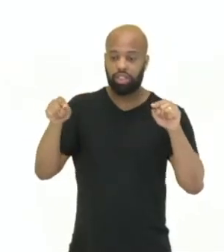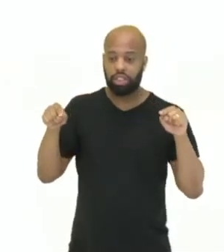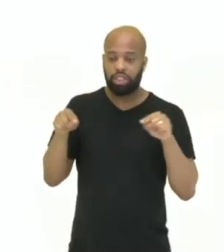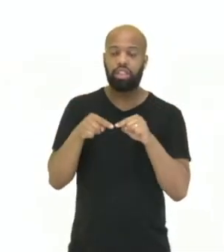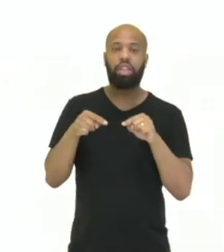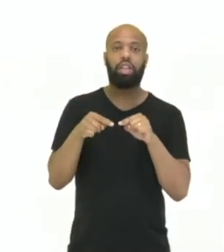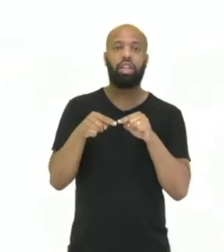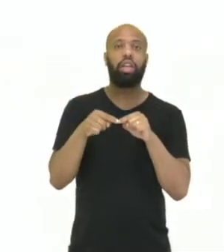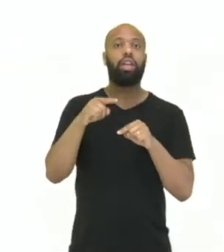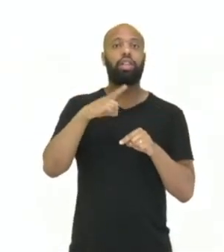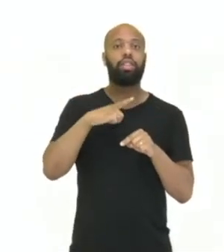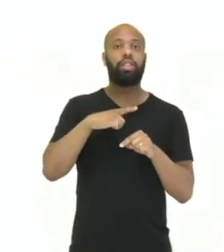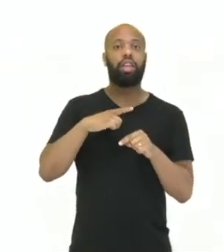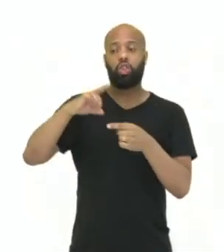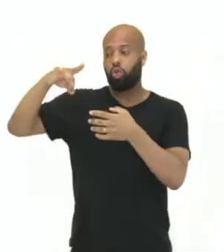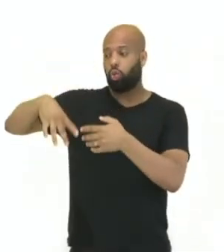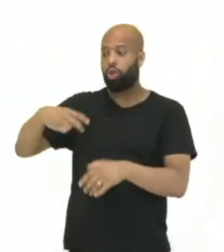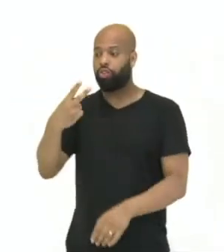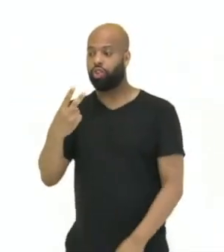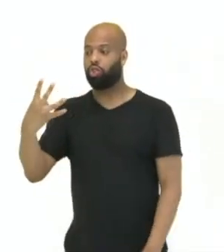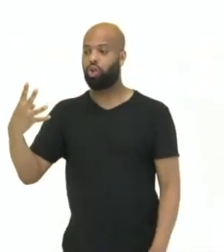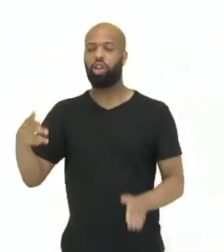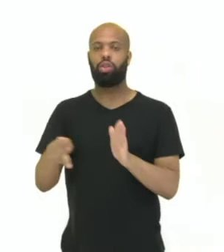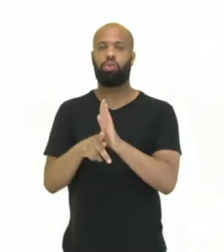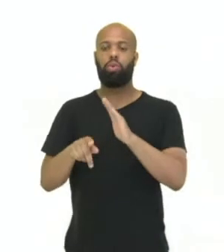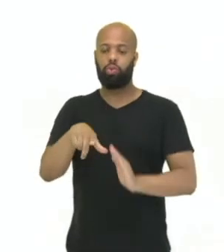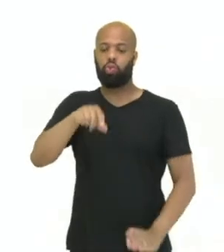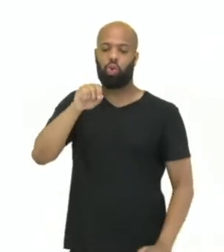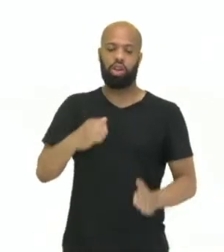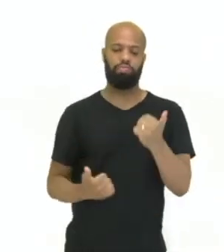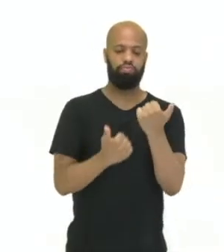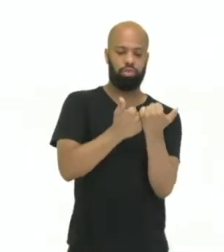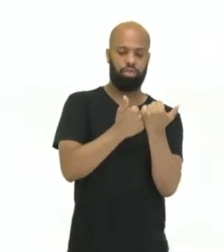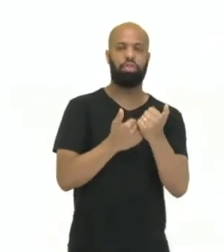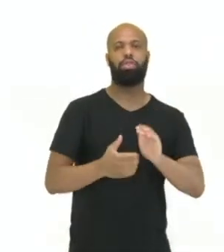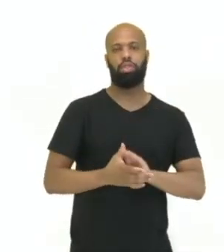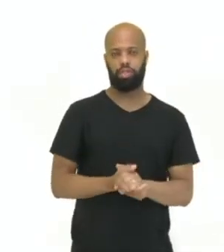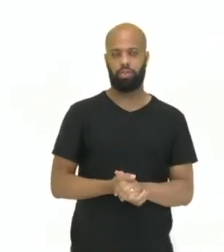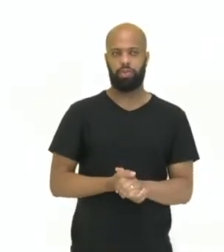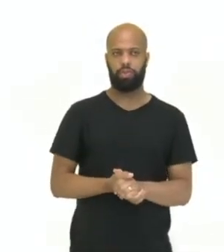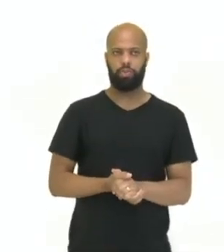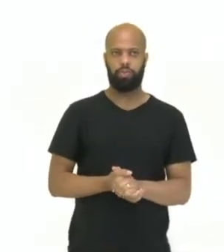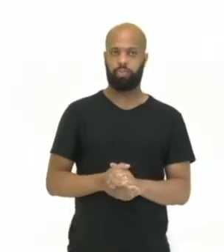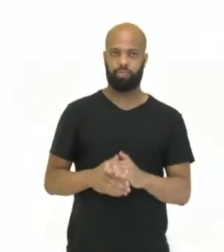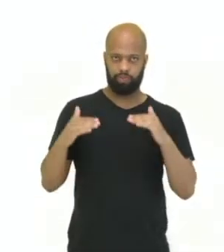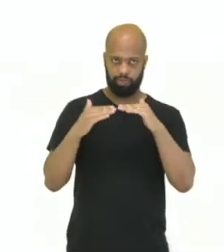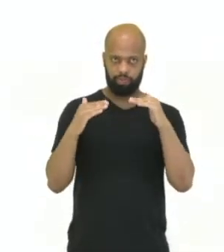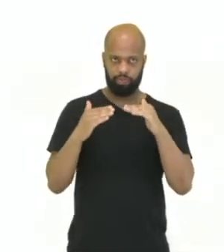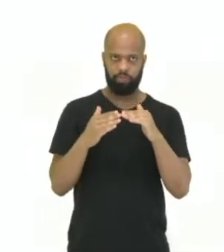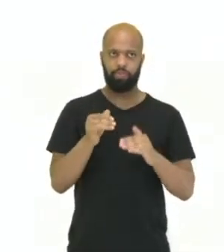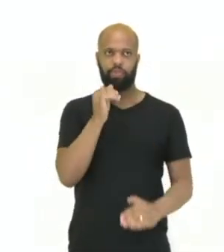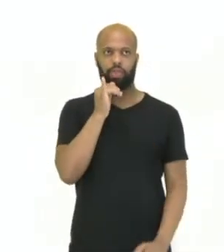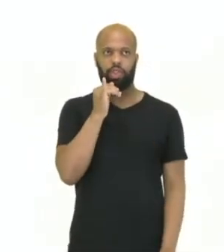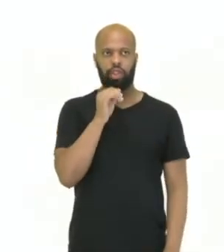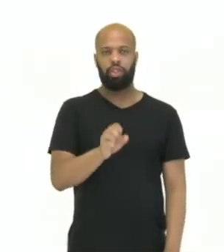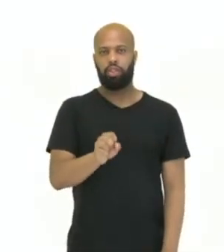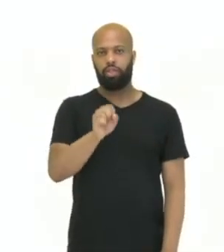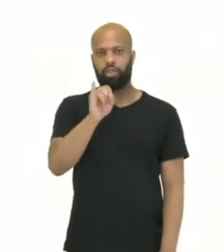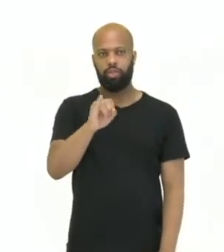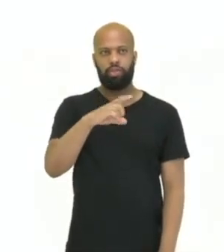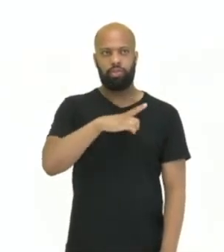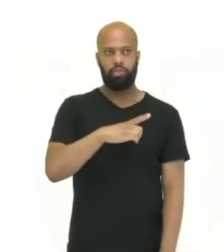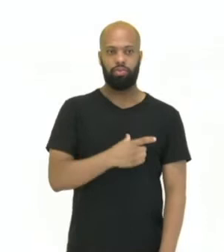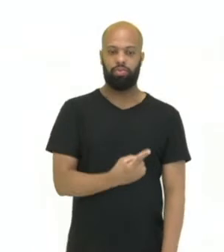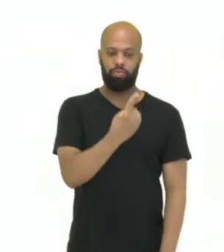restam 24 para serem escolhidos para ser suplente, concordam? É como se eu pegasse esse